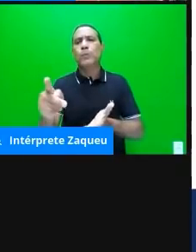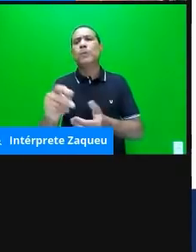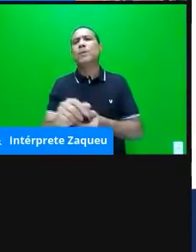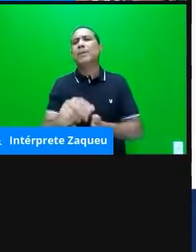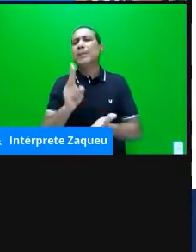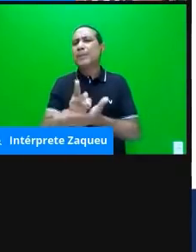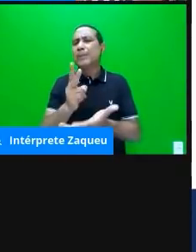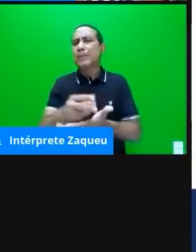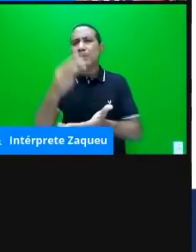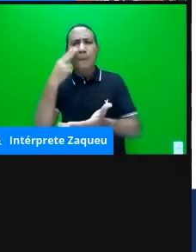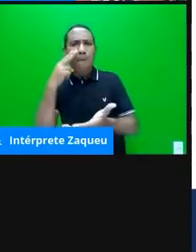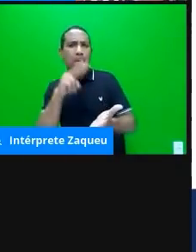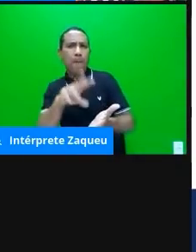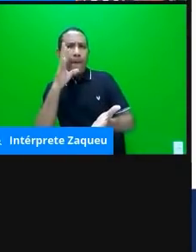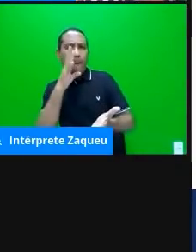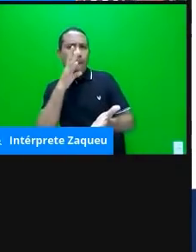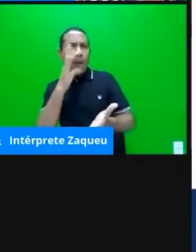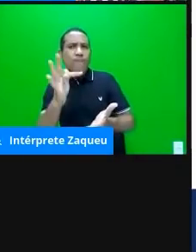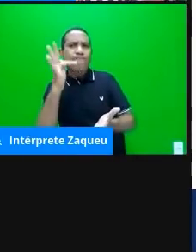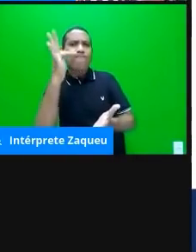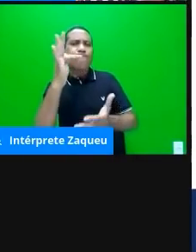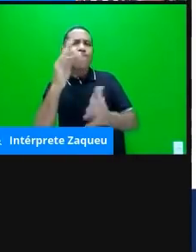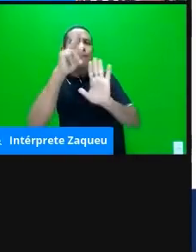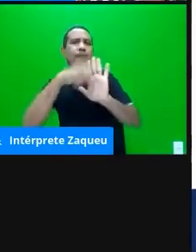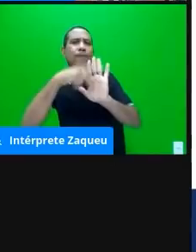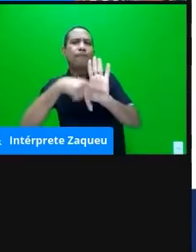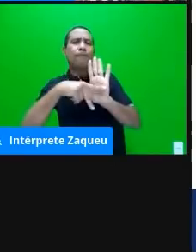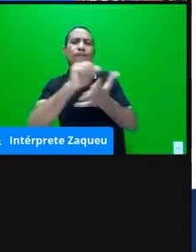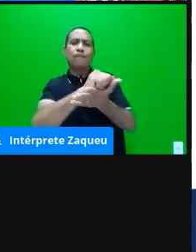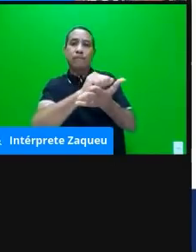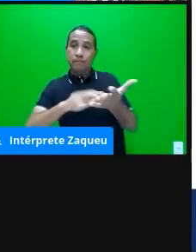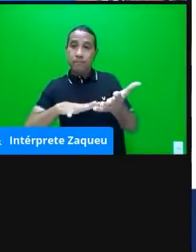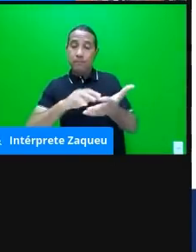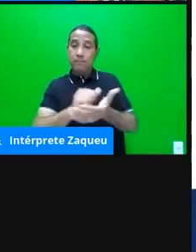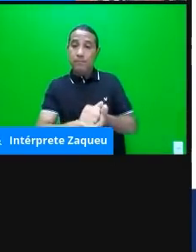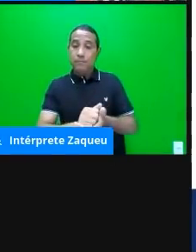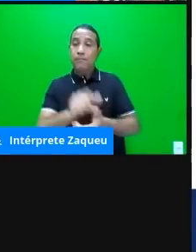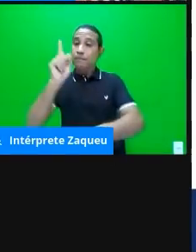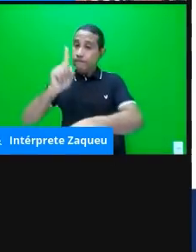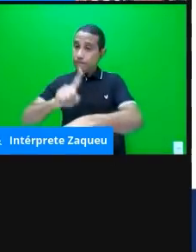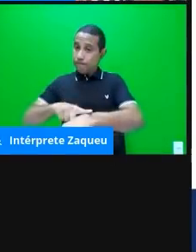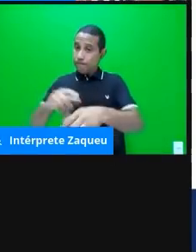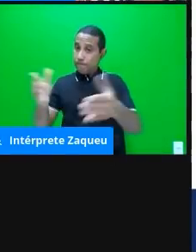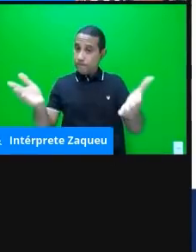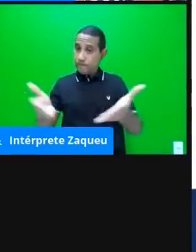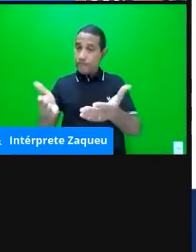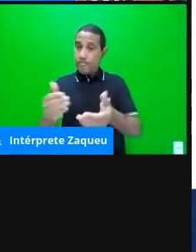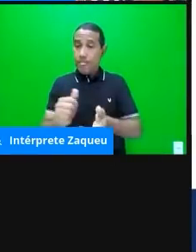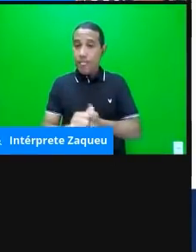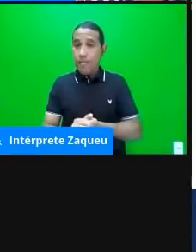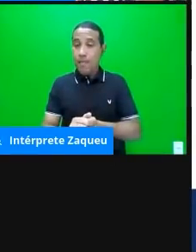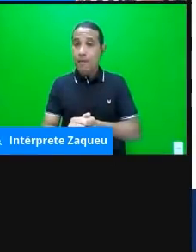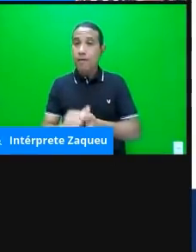e futuramente planejar as atividades. Nesse momento, eu passo a fala para a